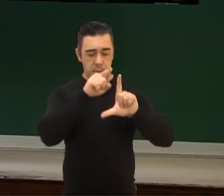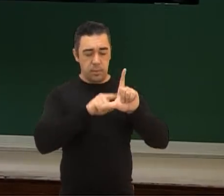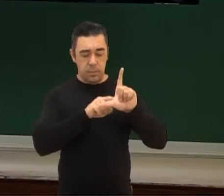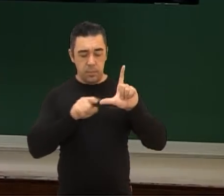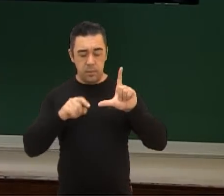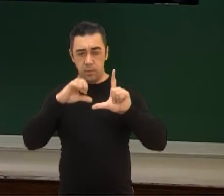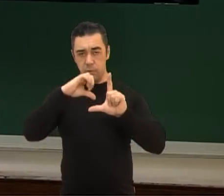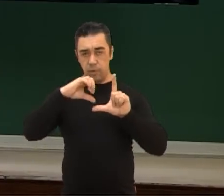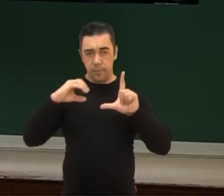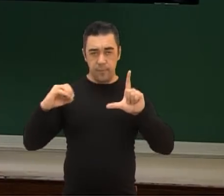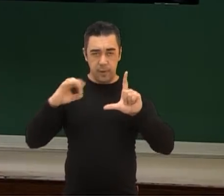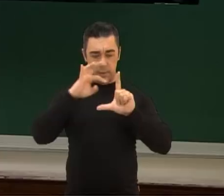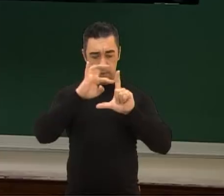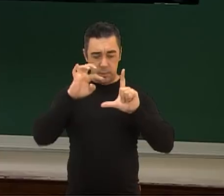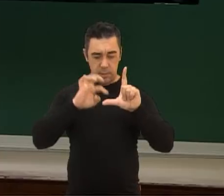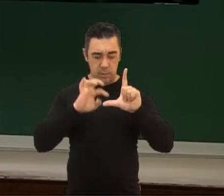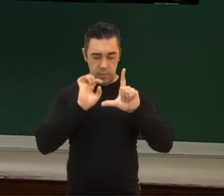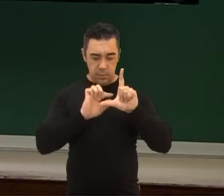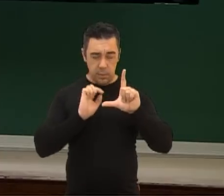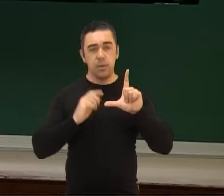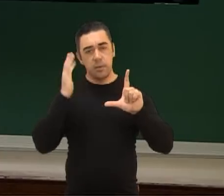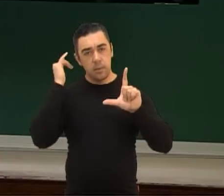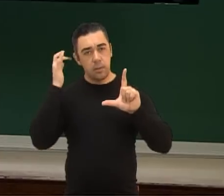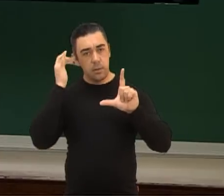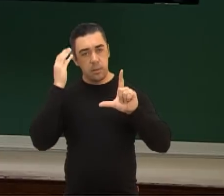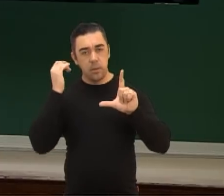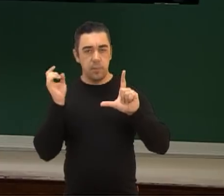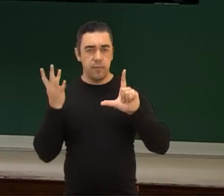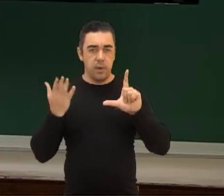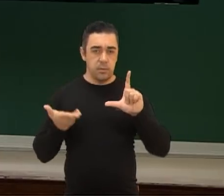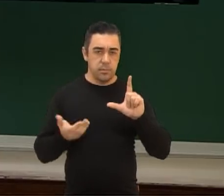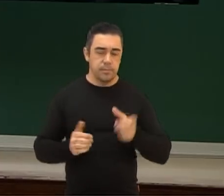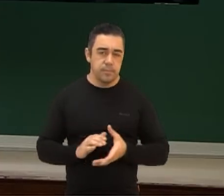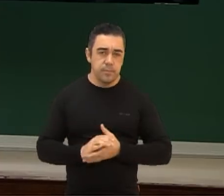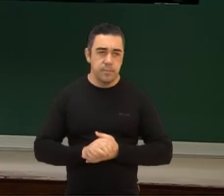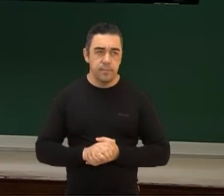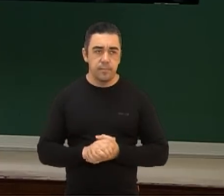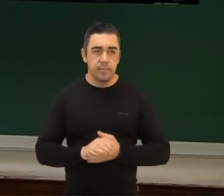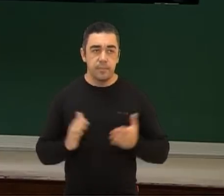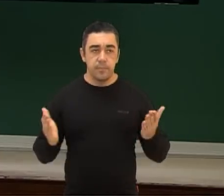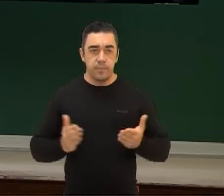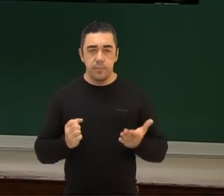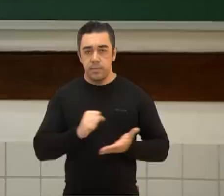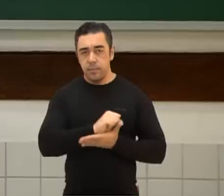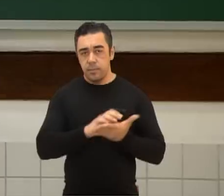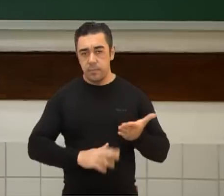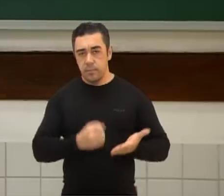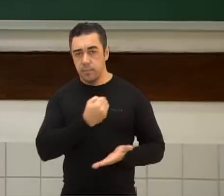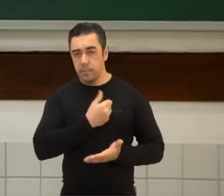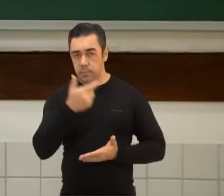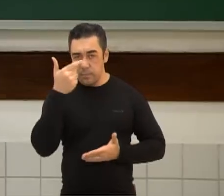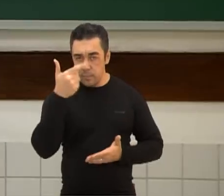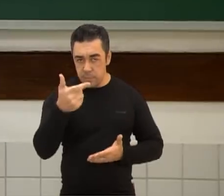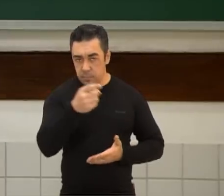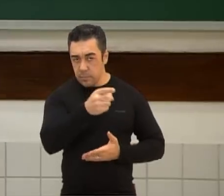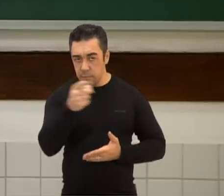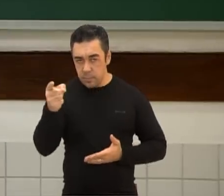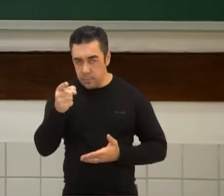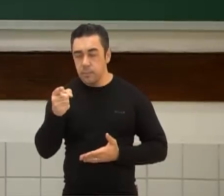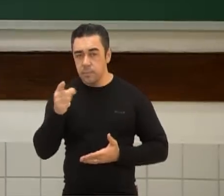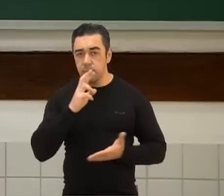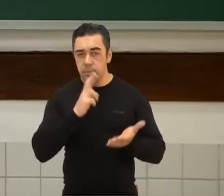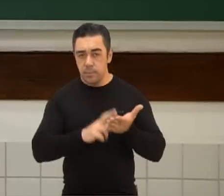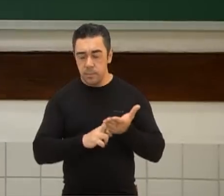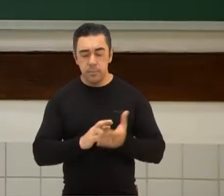congruentes, era fácil de determinar os outros dois, né? Agora, mais um exercício para vocês